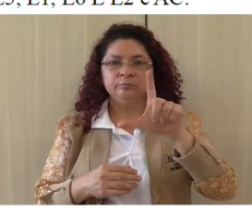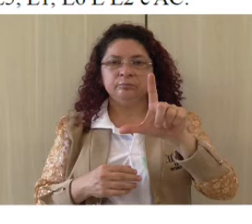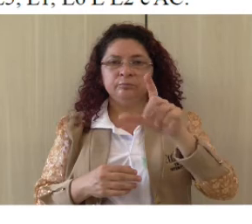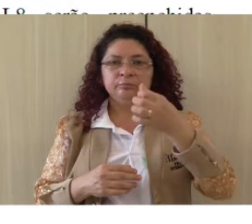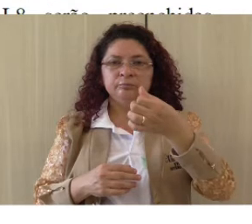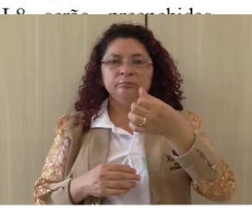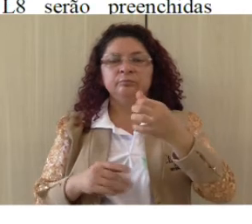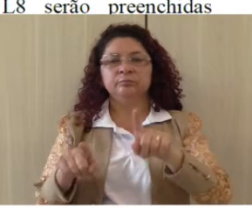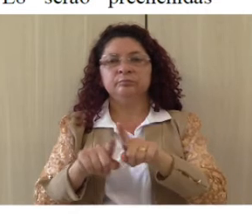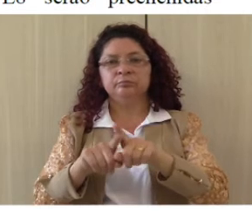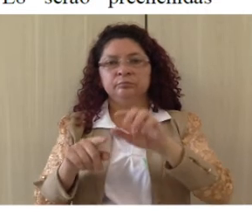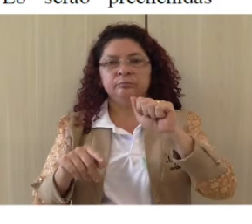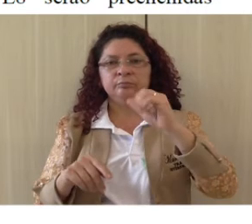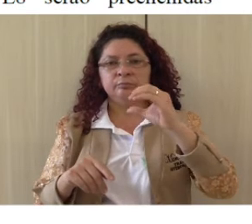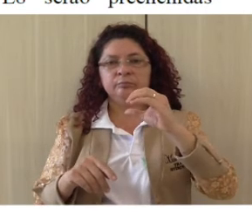e AC.